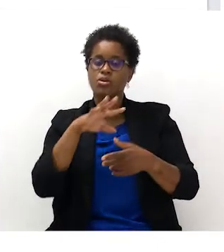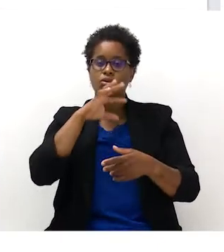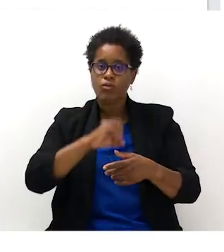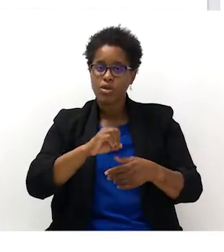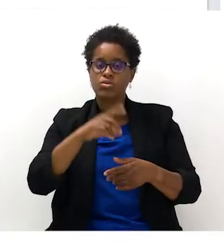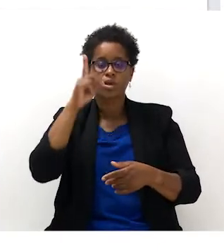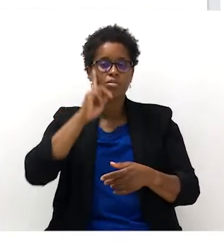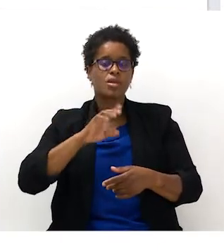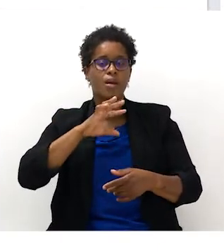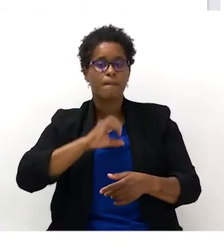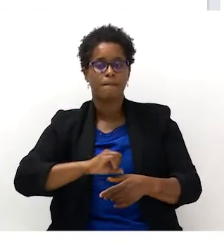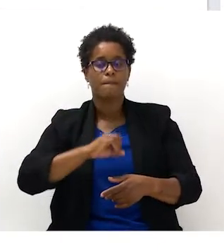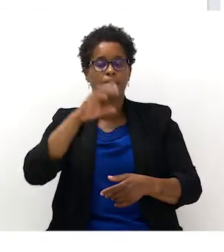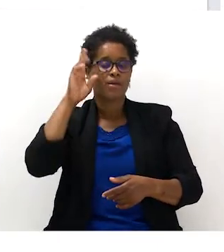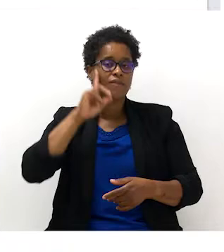da Marta.